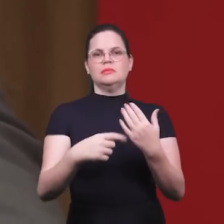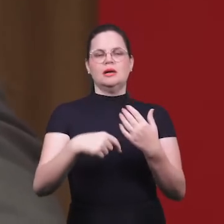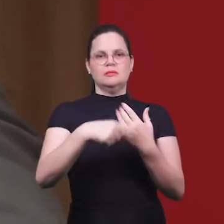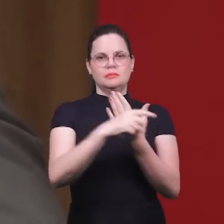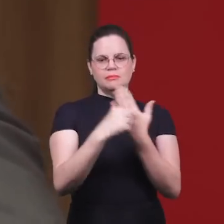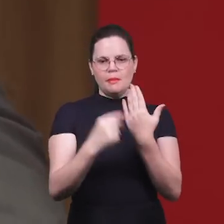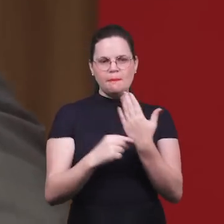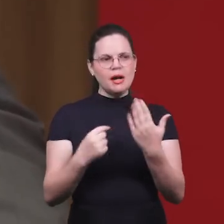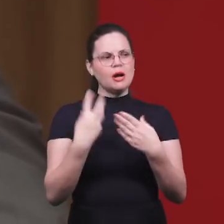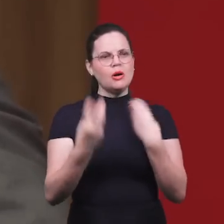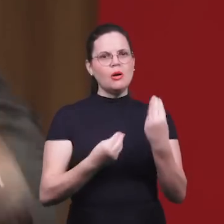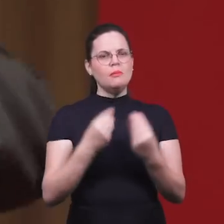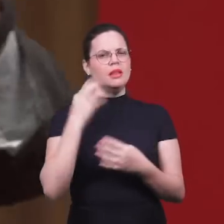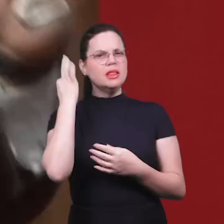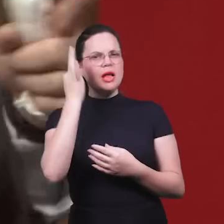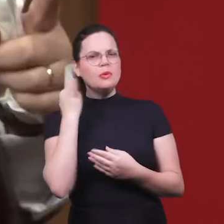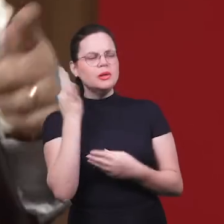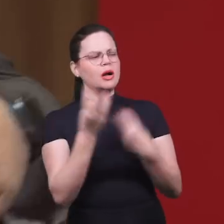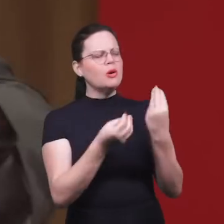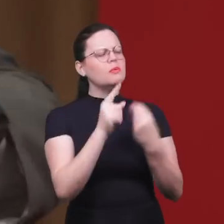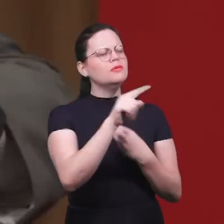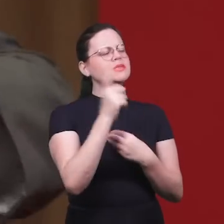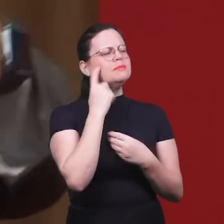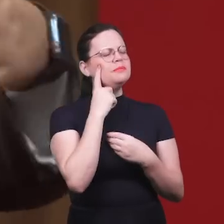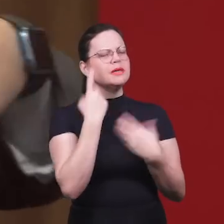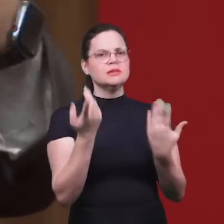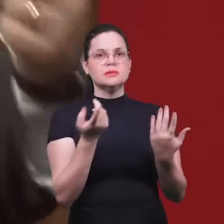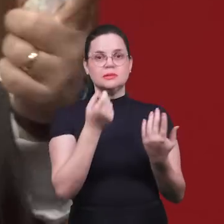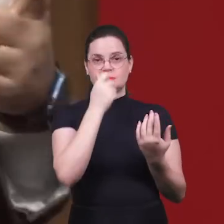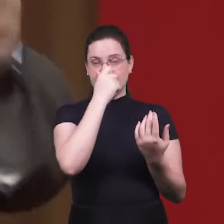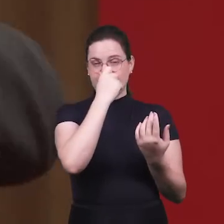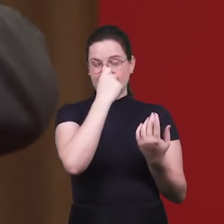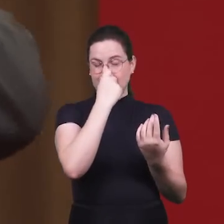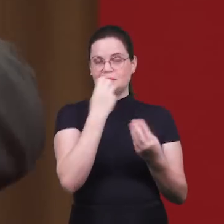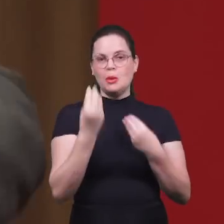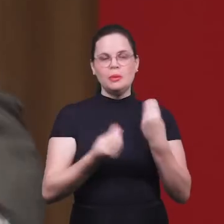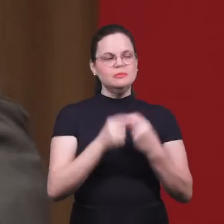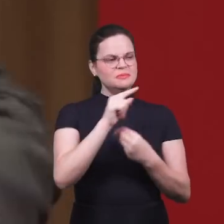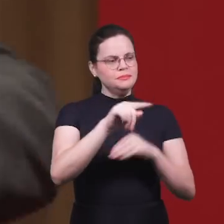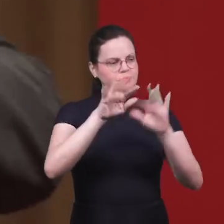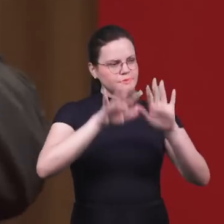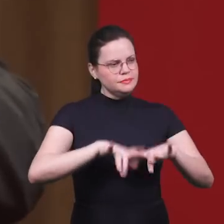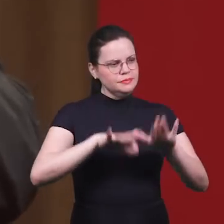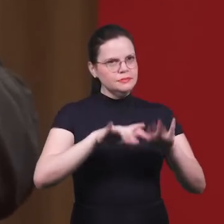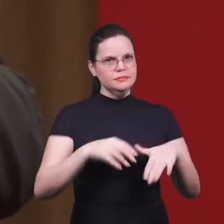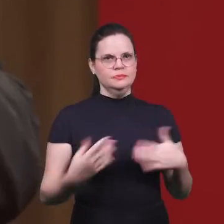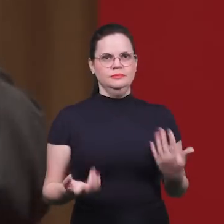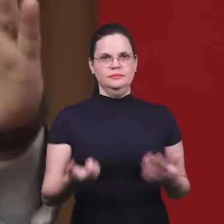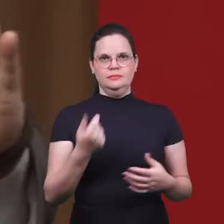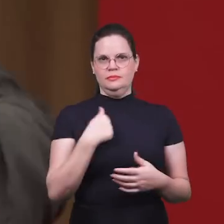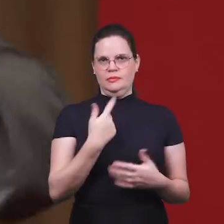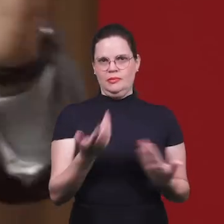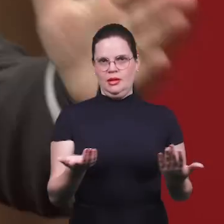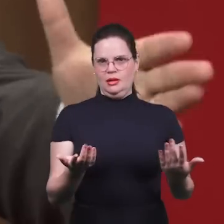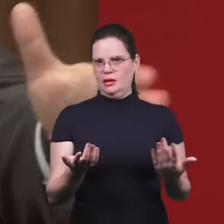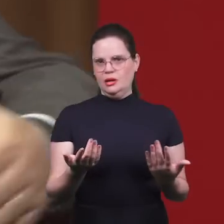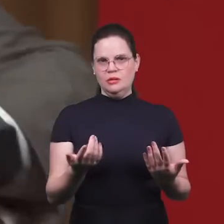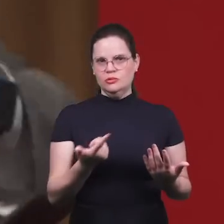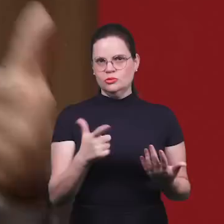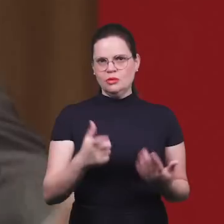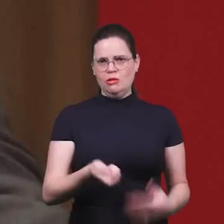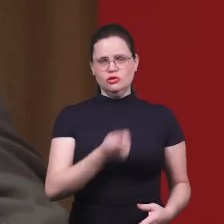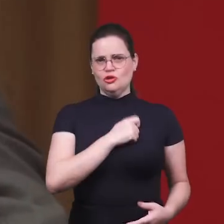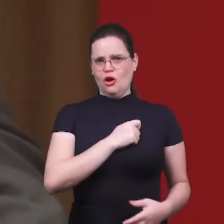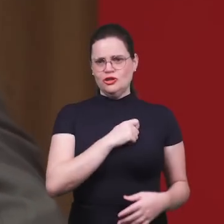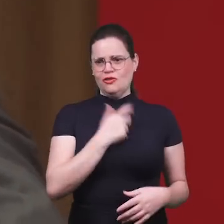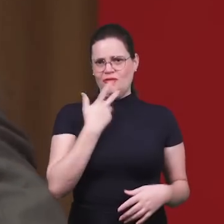teorias, como você faria isso, pense como um palestrante, escreva uma palestra. Eu não tenho dó nenhuma de contar para vocês